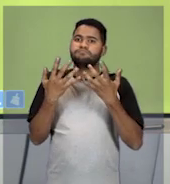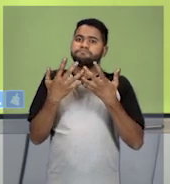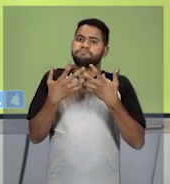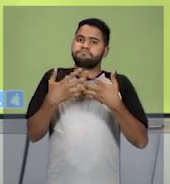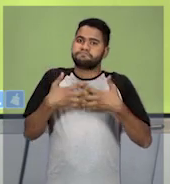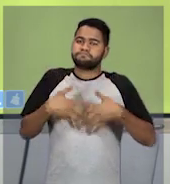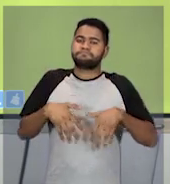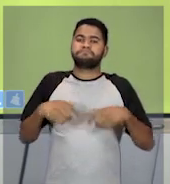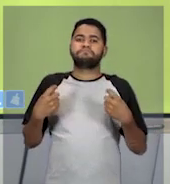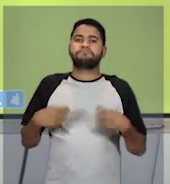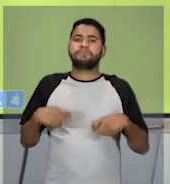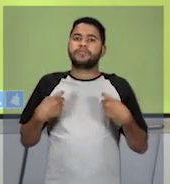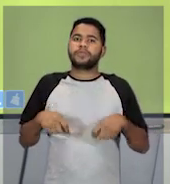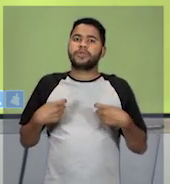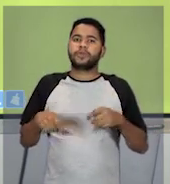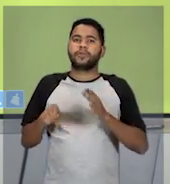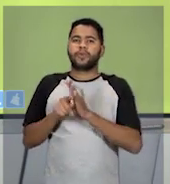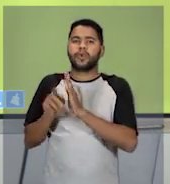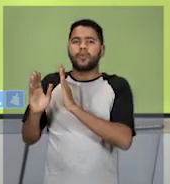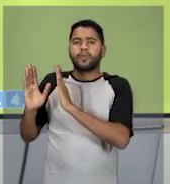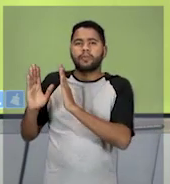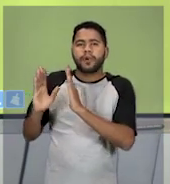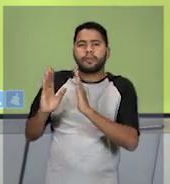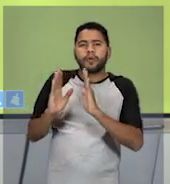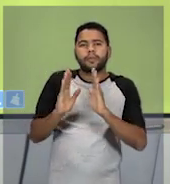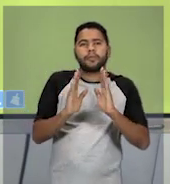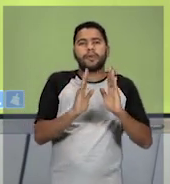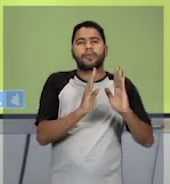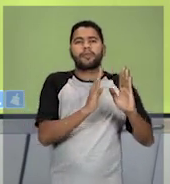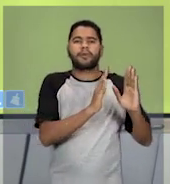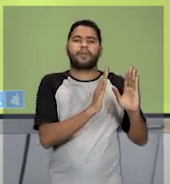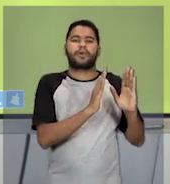que ter o ciclo dela, então ela tem que ter